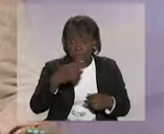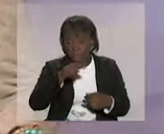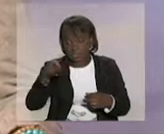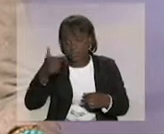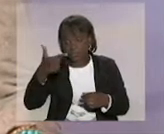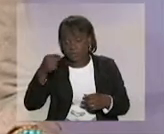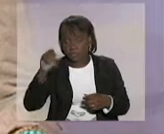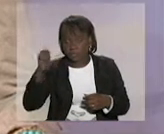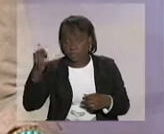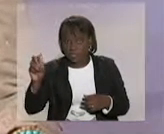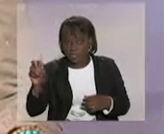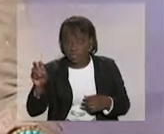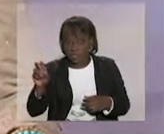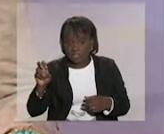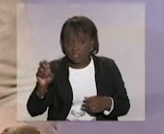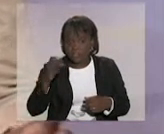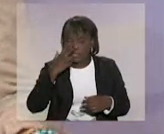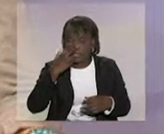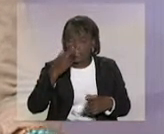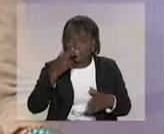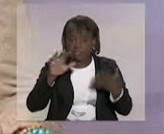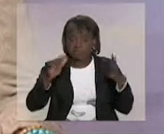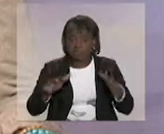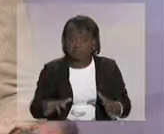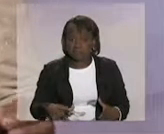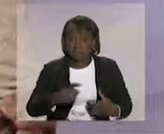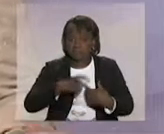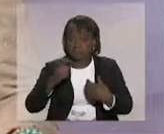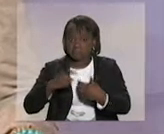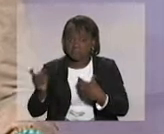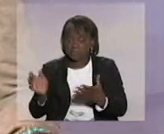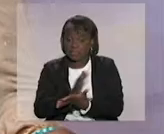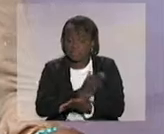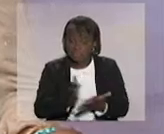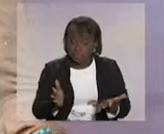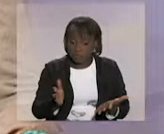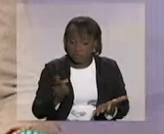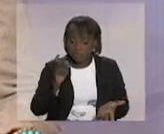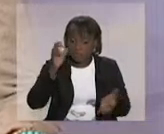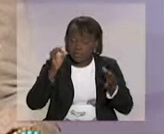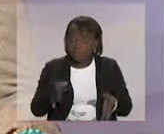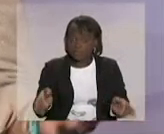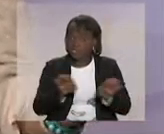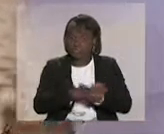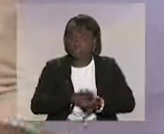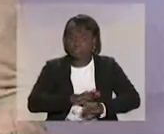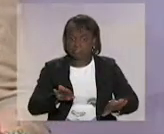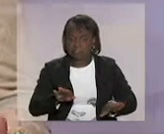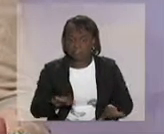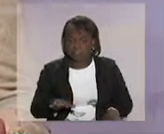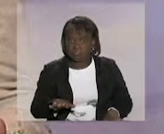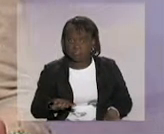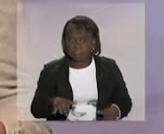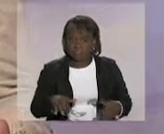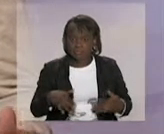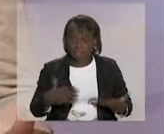2004 para 2015 foi uma certa desarticulação. Alguns organismos realmente se